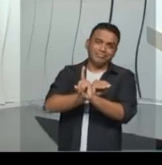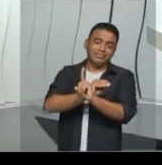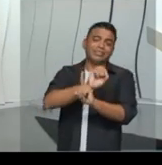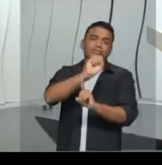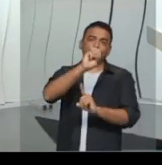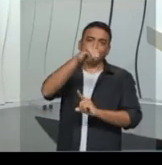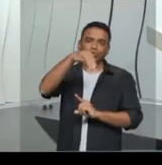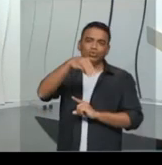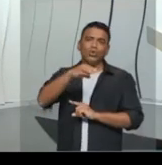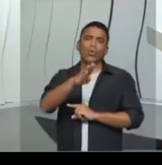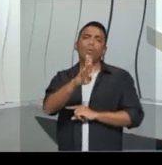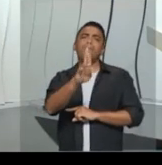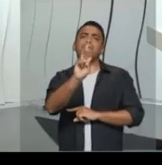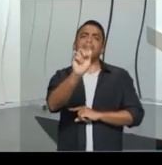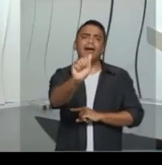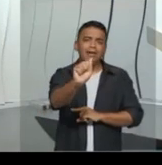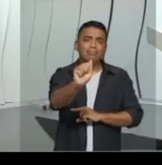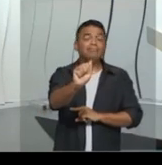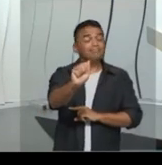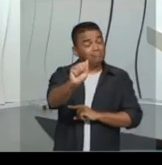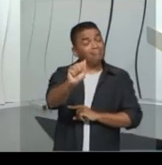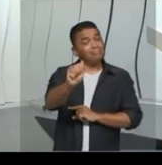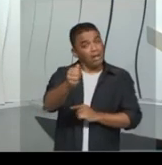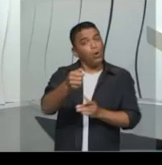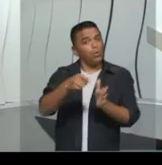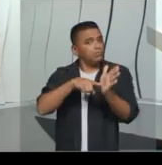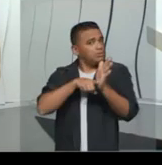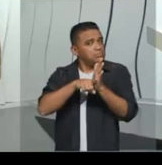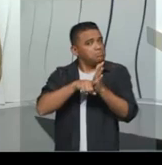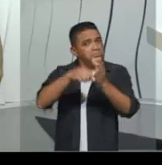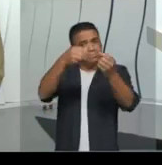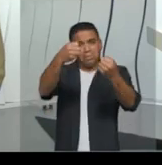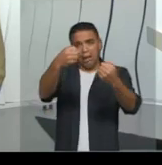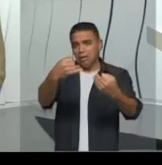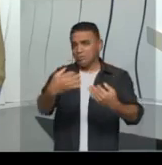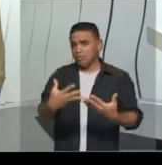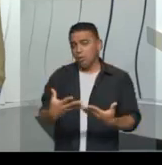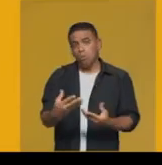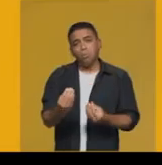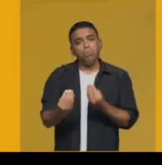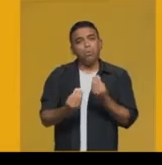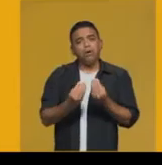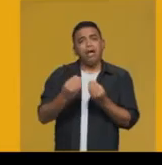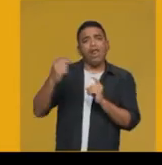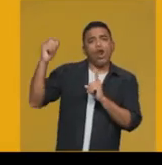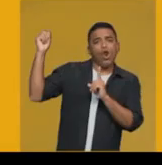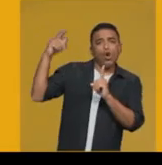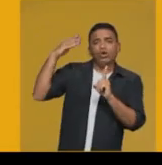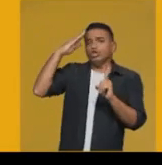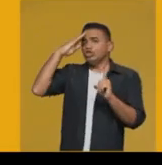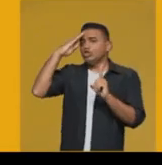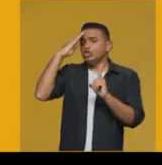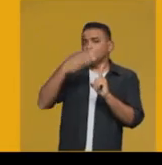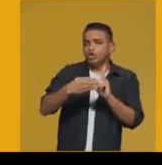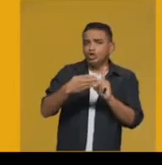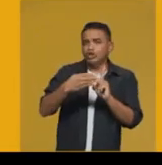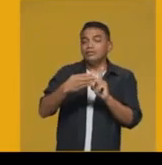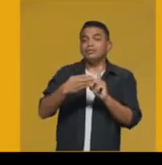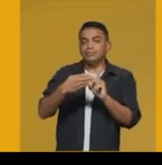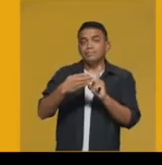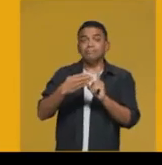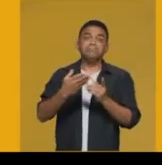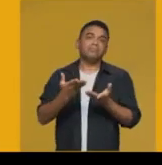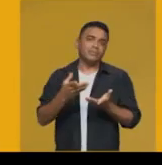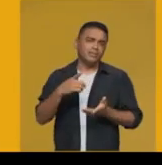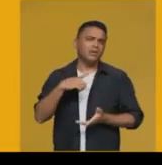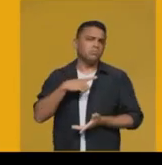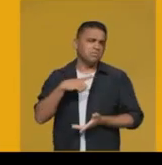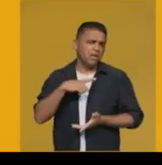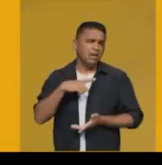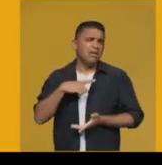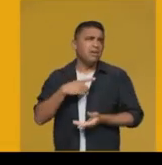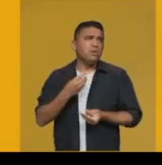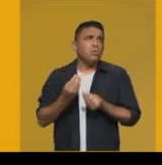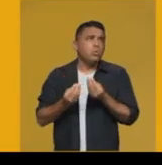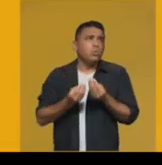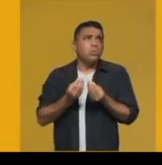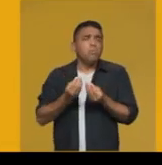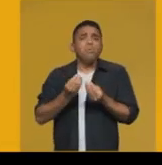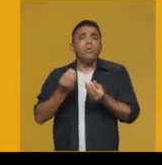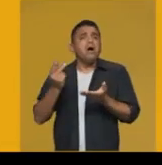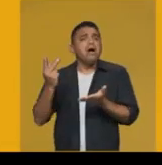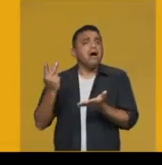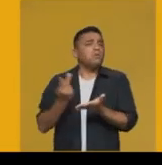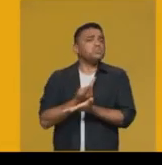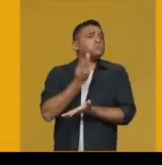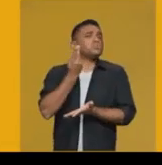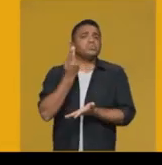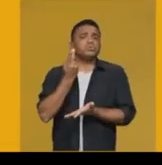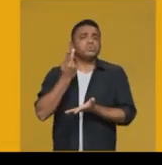é a justificativa da propagação retilínea da luz. Existem meios, como eu disse, para que haja a propagação